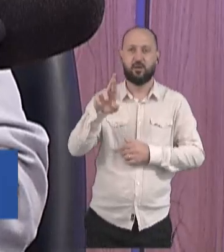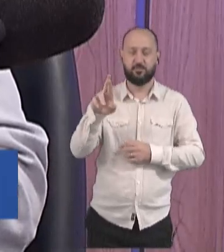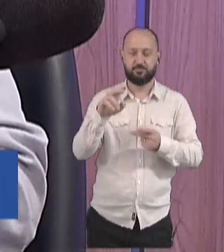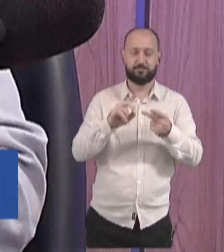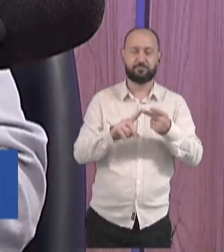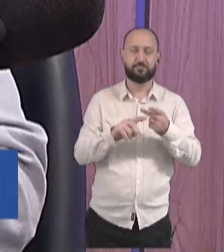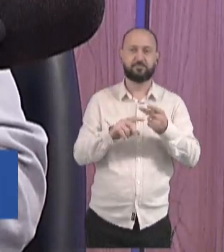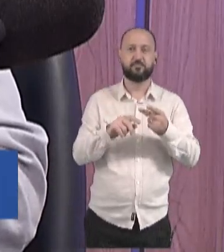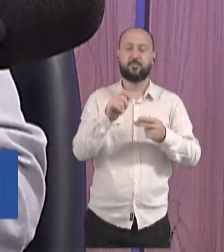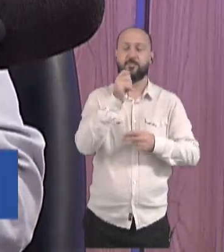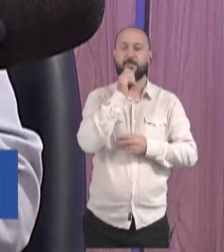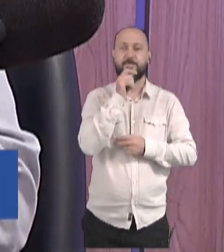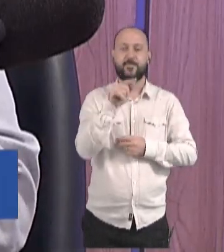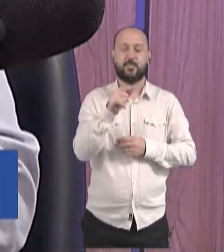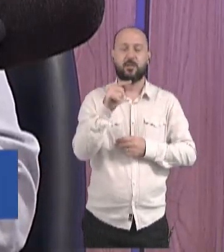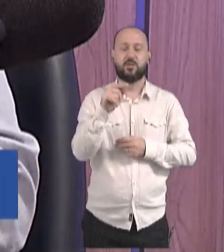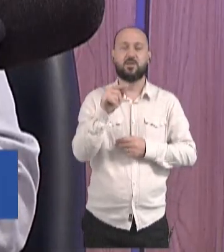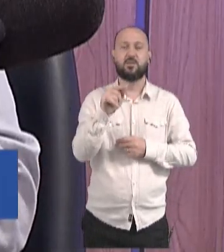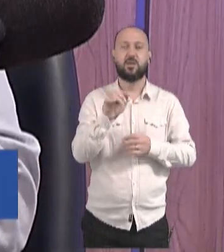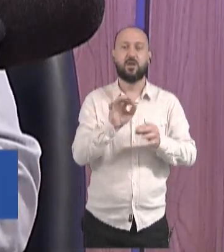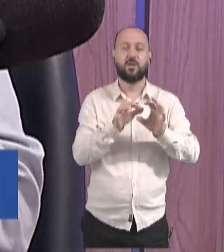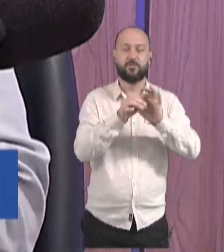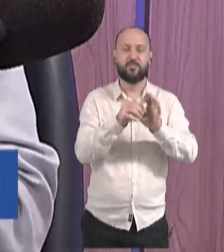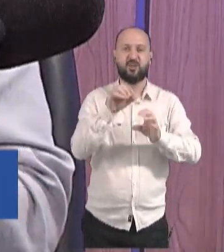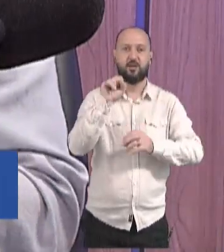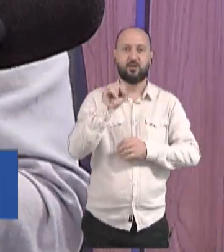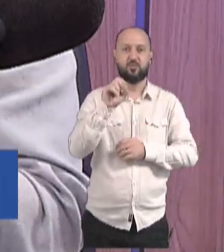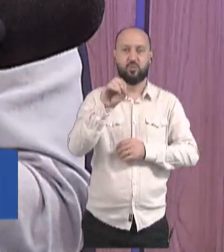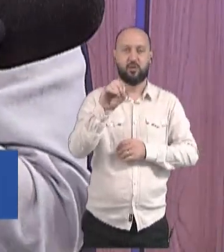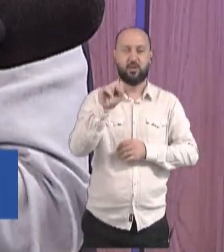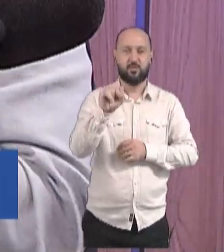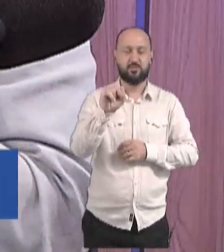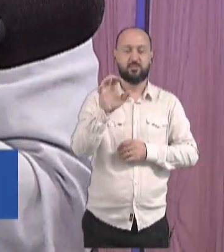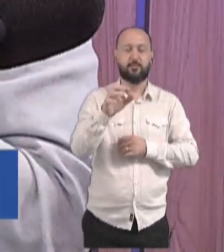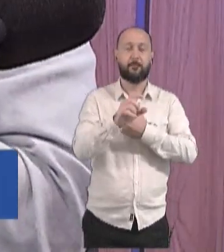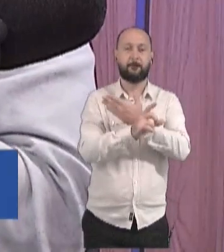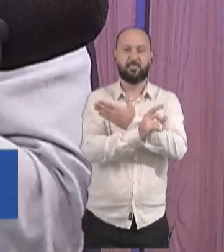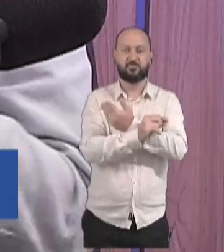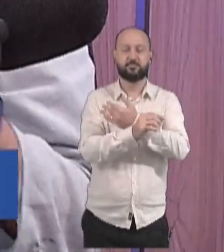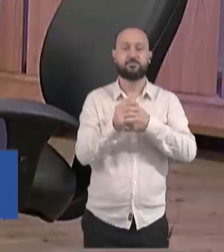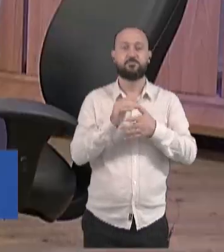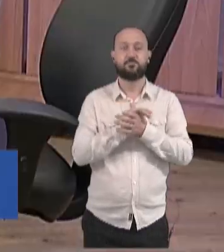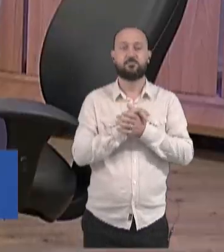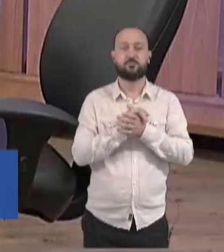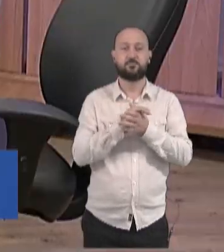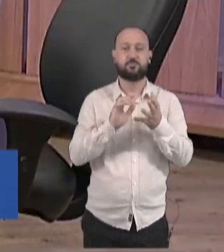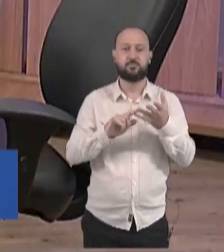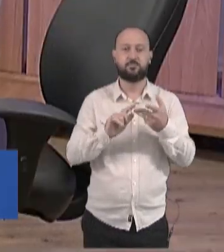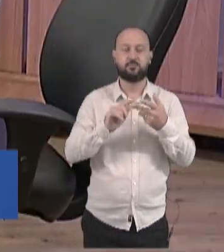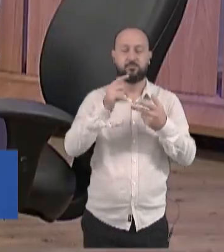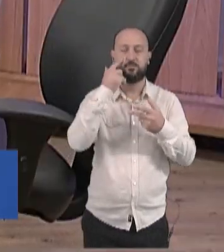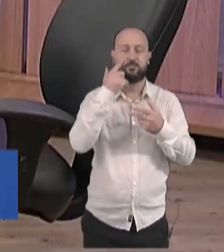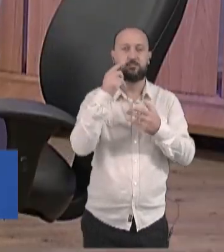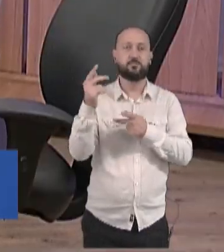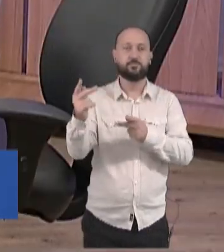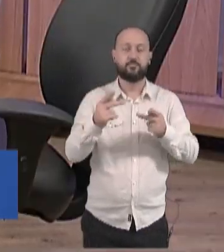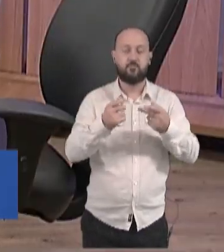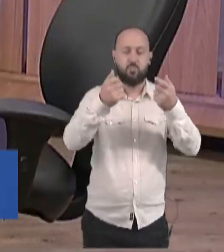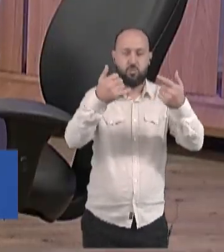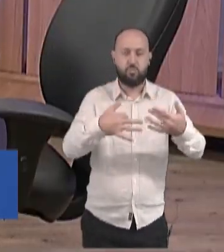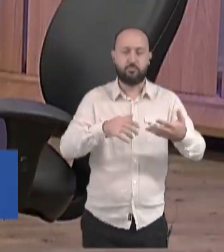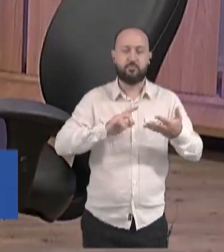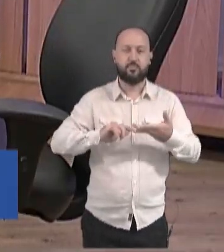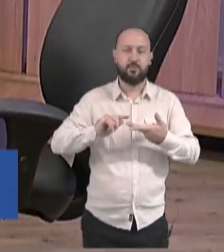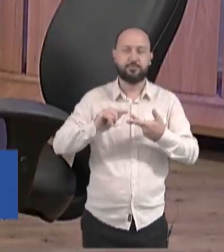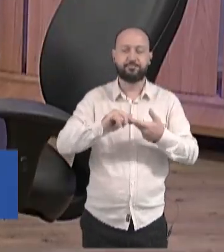e a organização SOS Pantanal. Então, assim, acho que todos os convidados falaram dessa